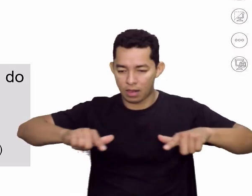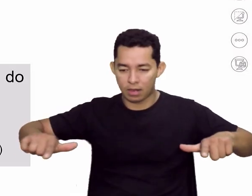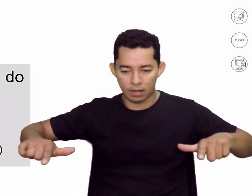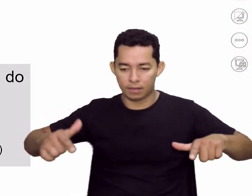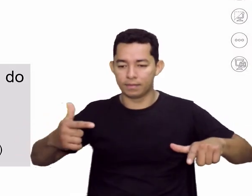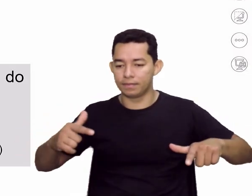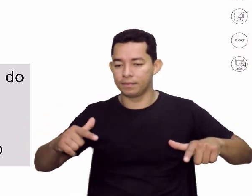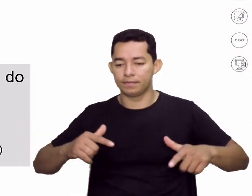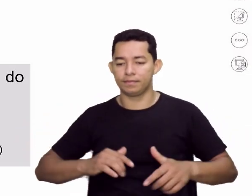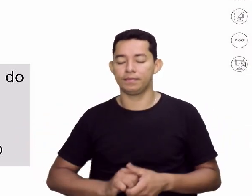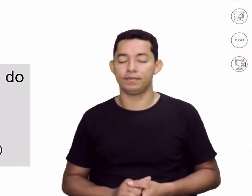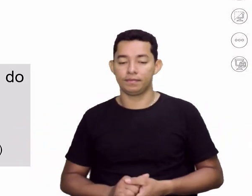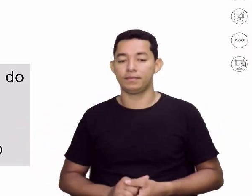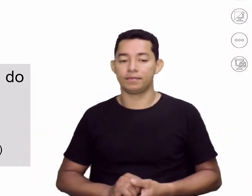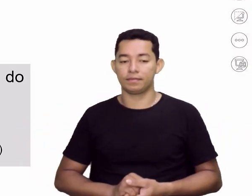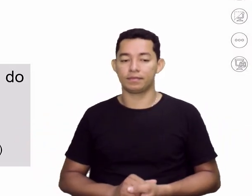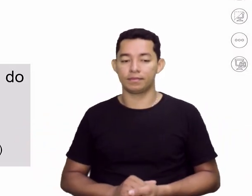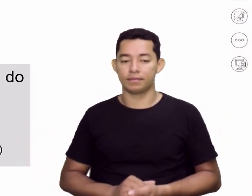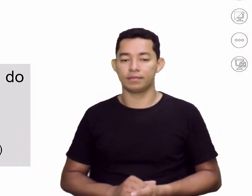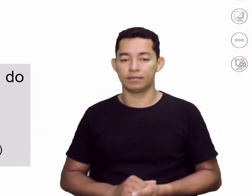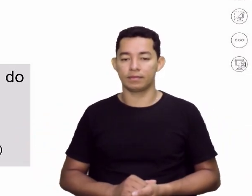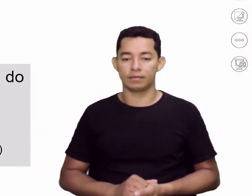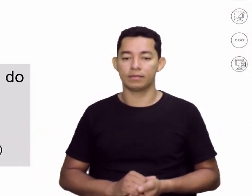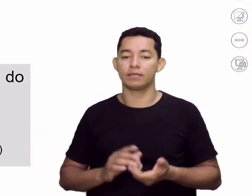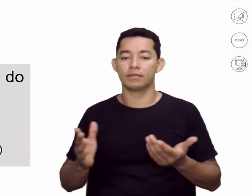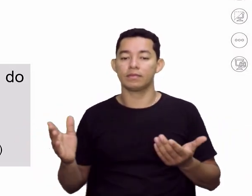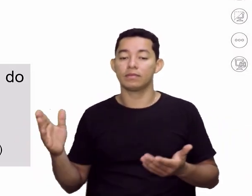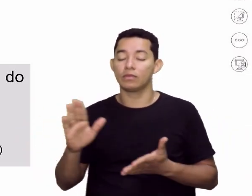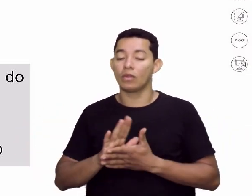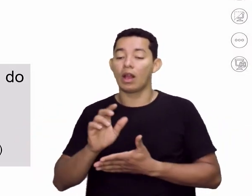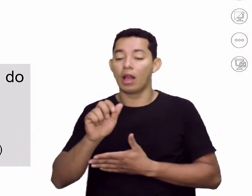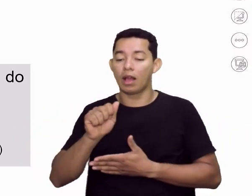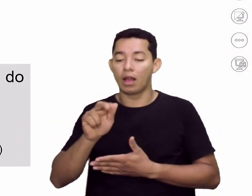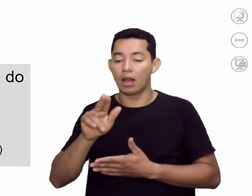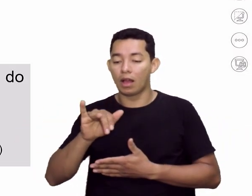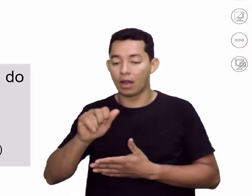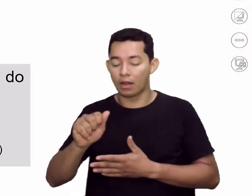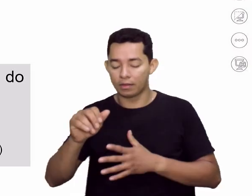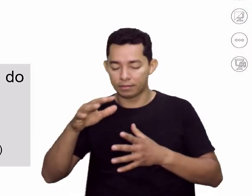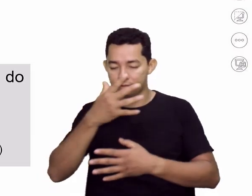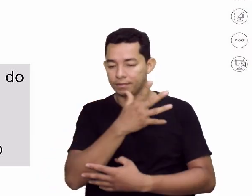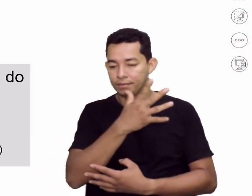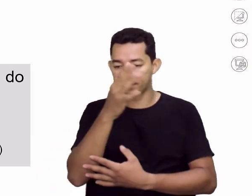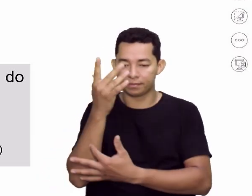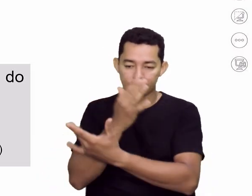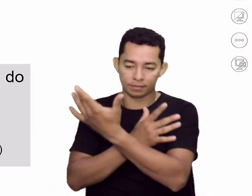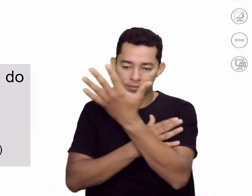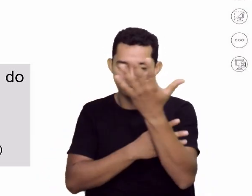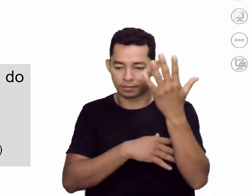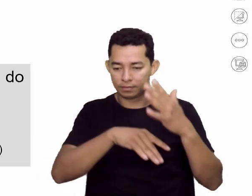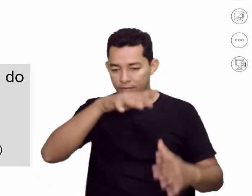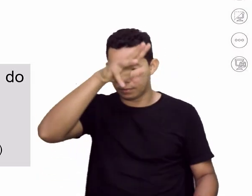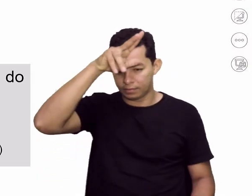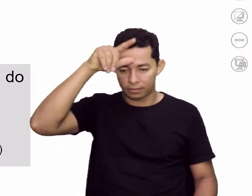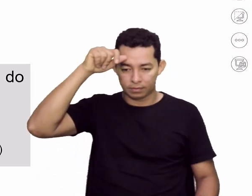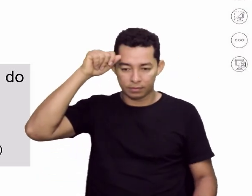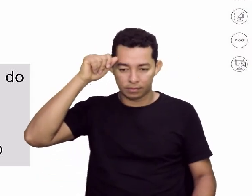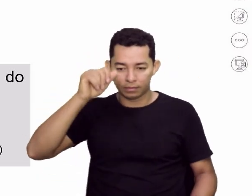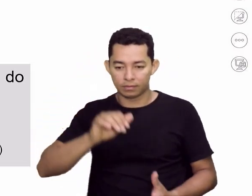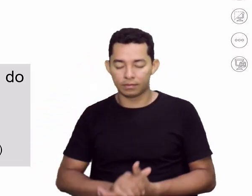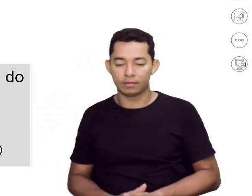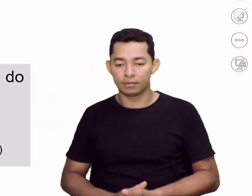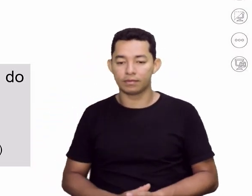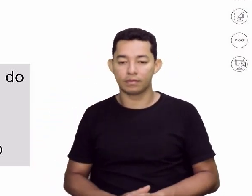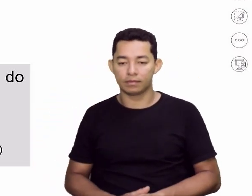exemplo, Calvo de Araújo com a paisagem amazônica. Também teve desdobramento aqui,